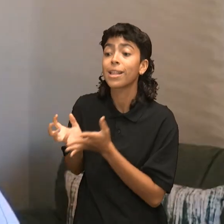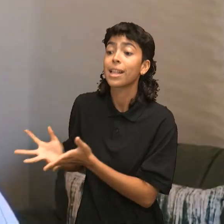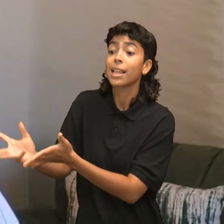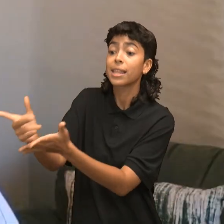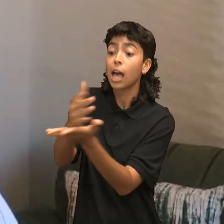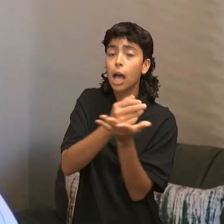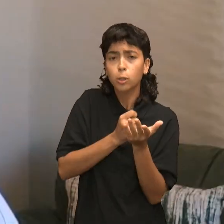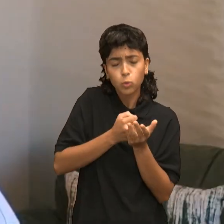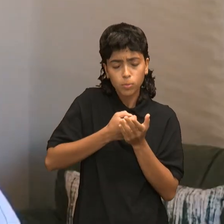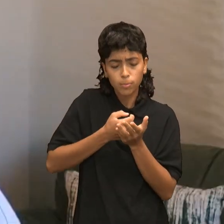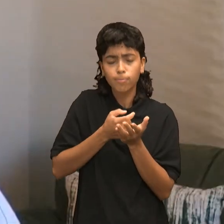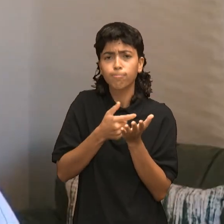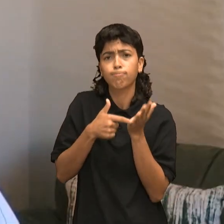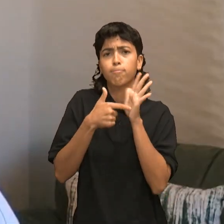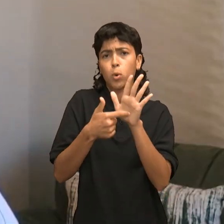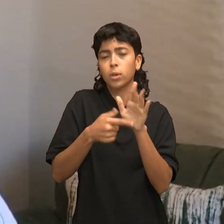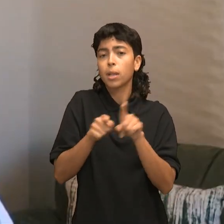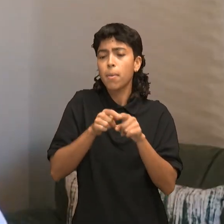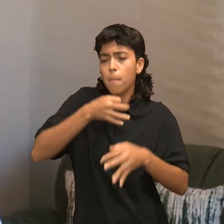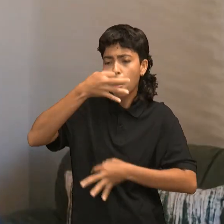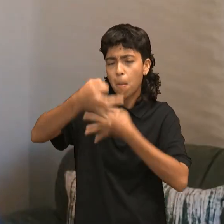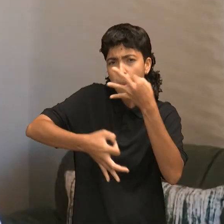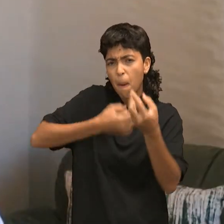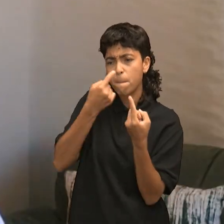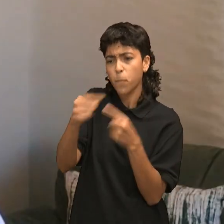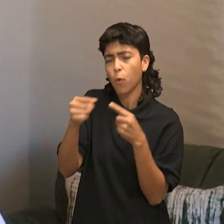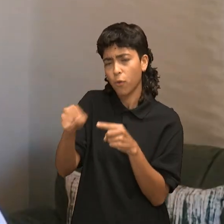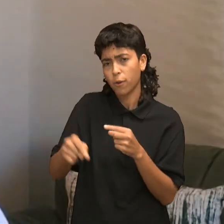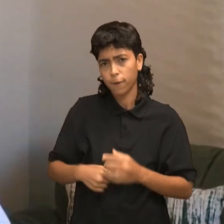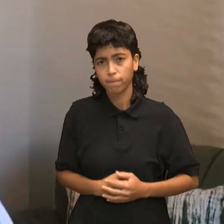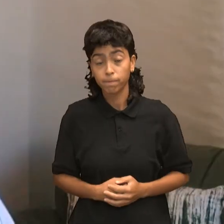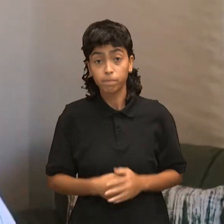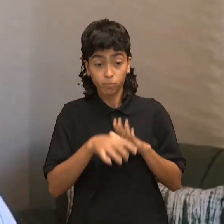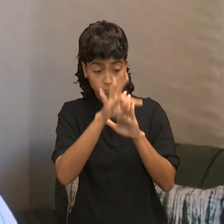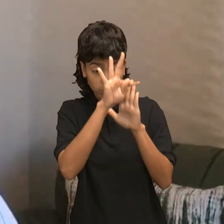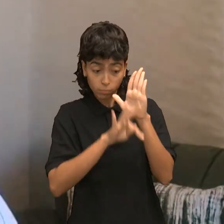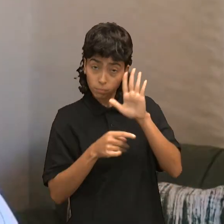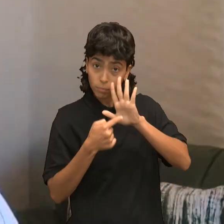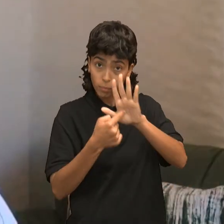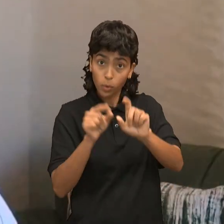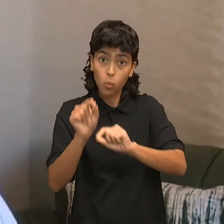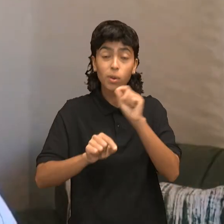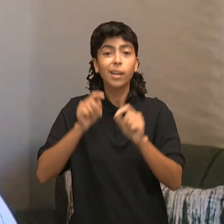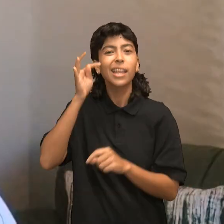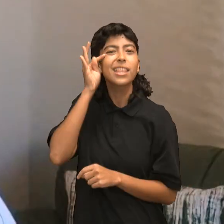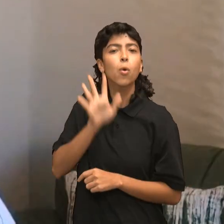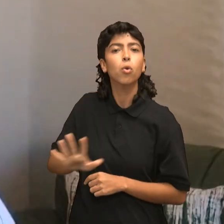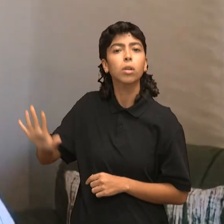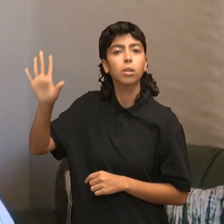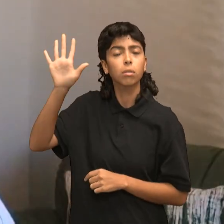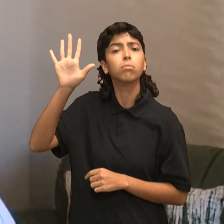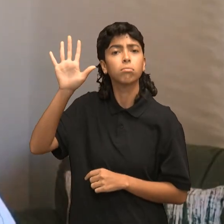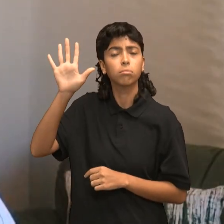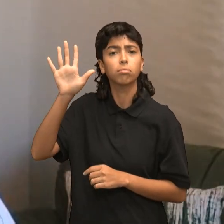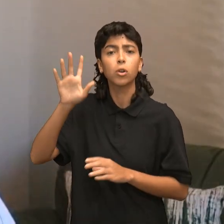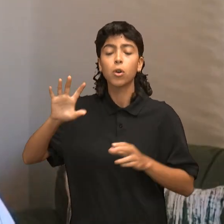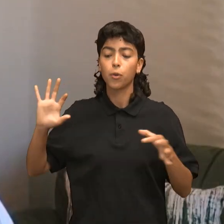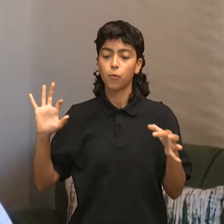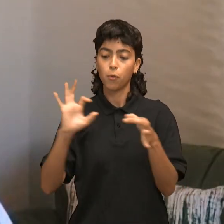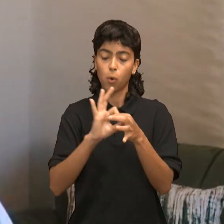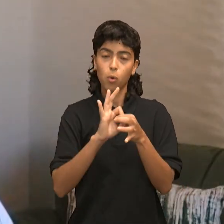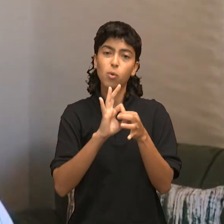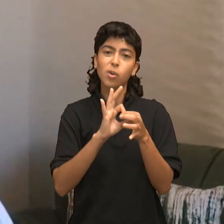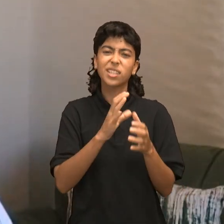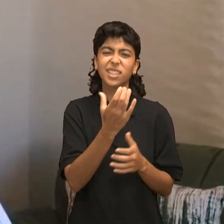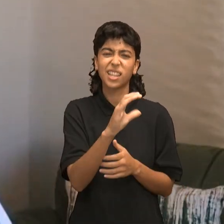espírito provocador. Os textos trazem uma perspectiva teórica atual ligada às ciências da